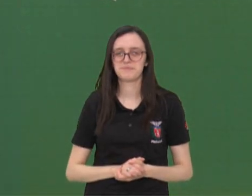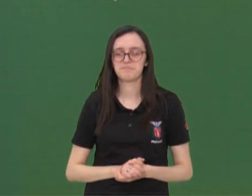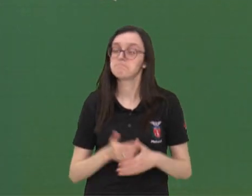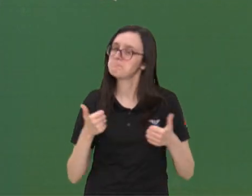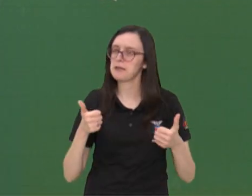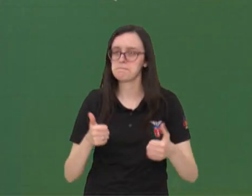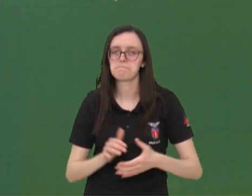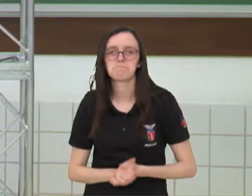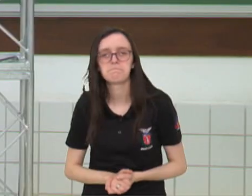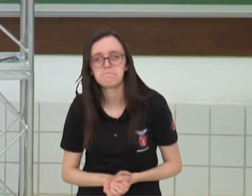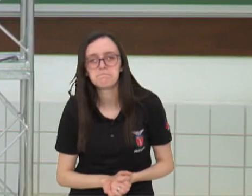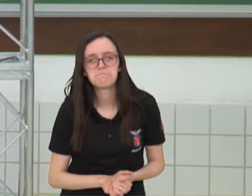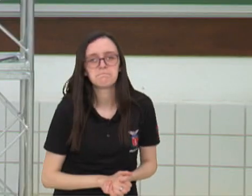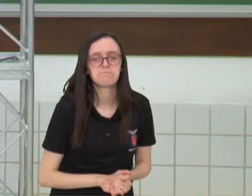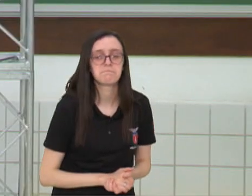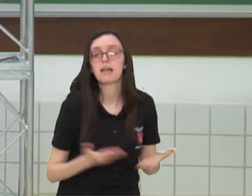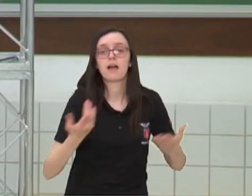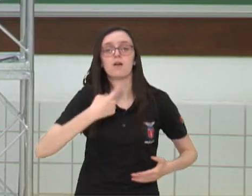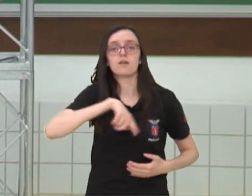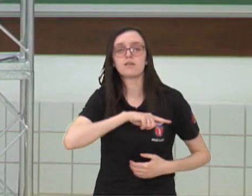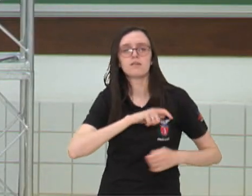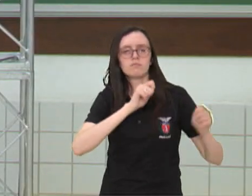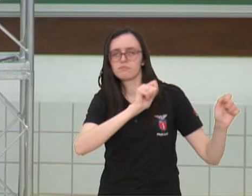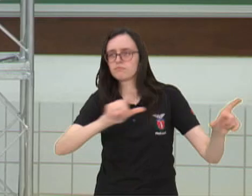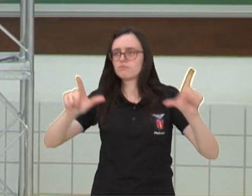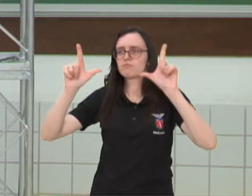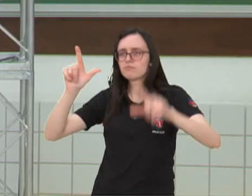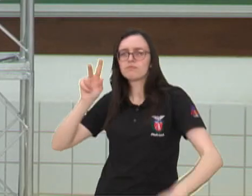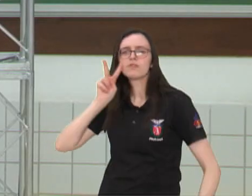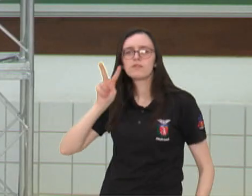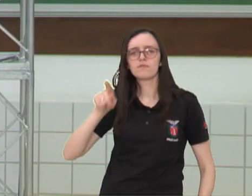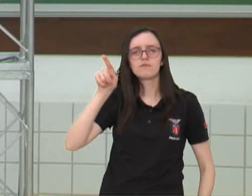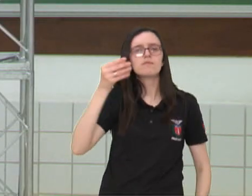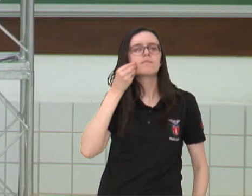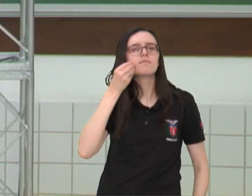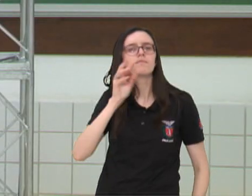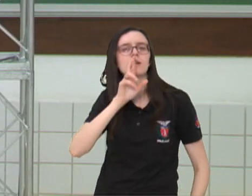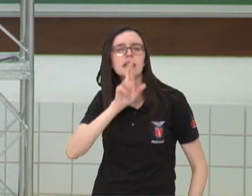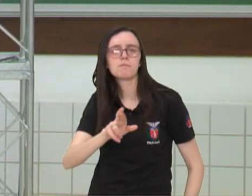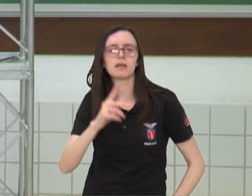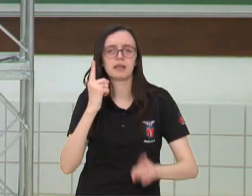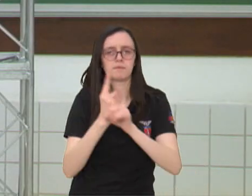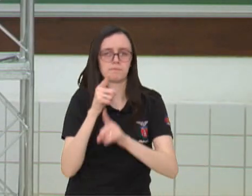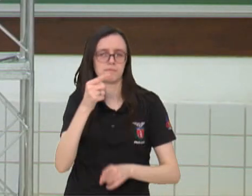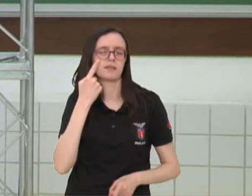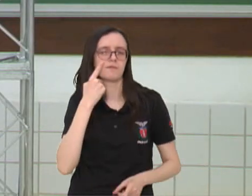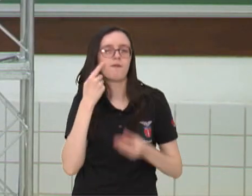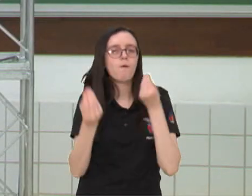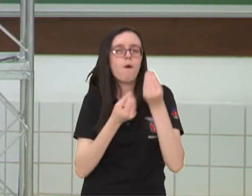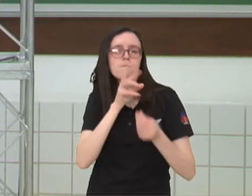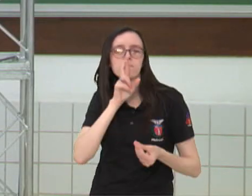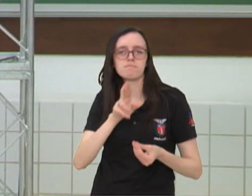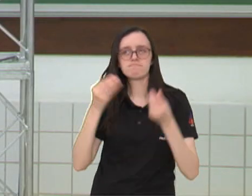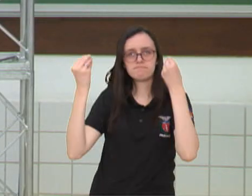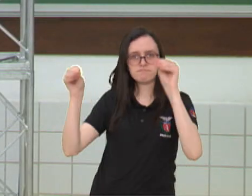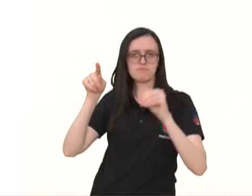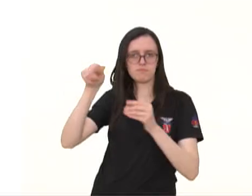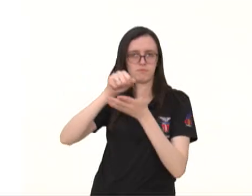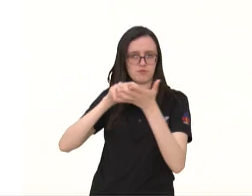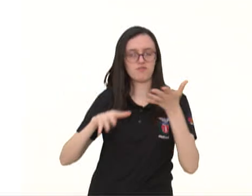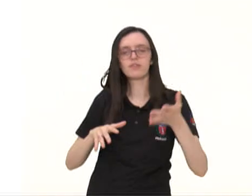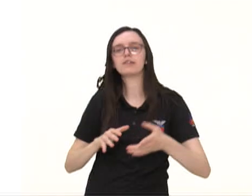Muito bem. Vamos para a tela para enxergar essa resposta, indicar essa resposta no